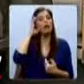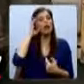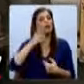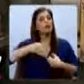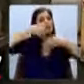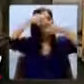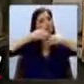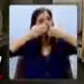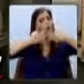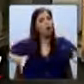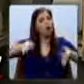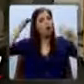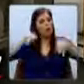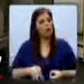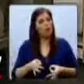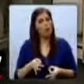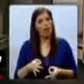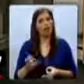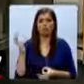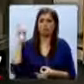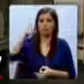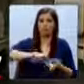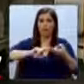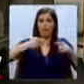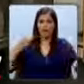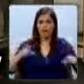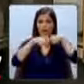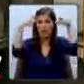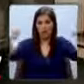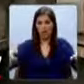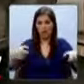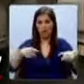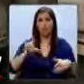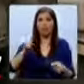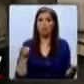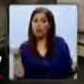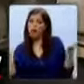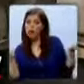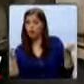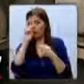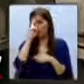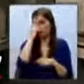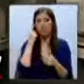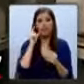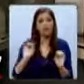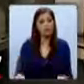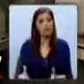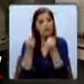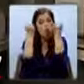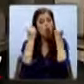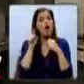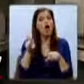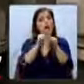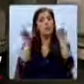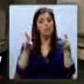oficial de reabertura, então com a presença da Câmara Municipal de Gaia, que também uniu esforços para recuperar esta empresa com a isenção